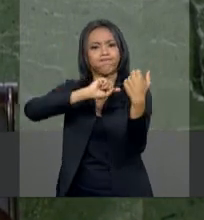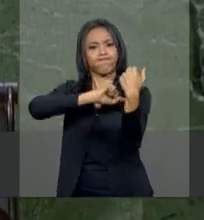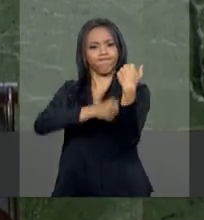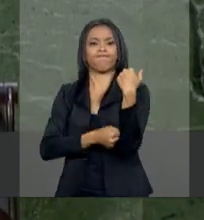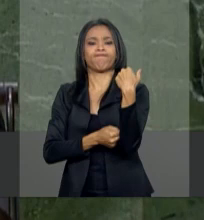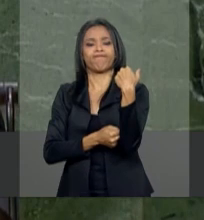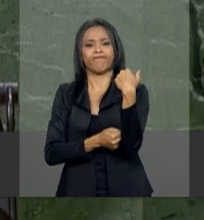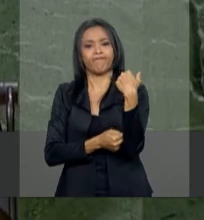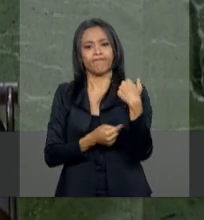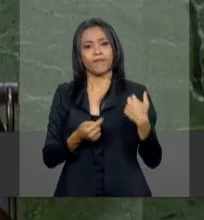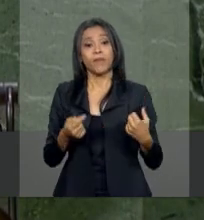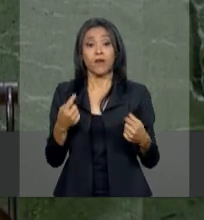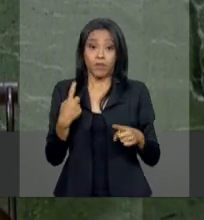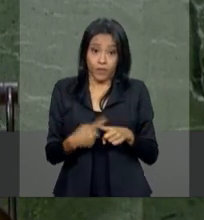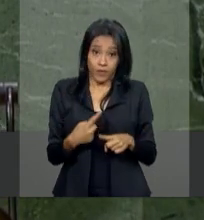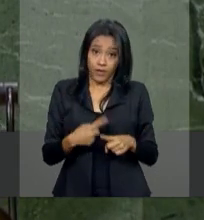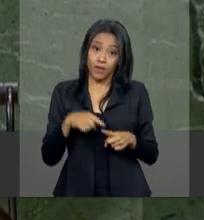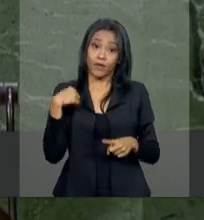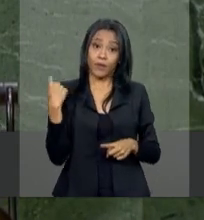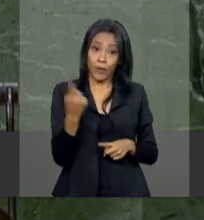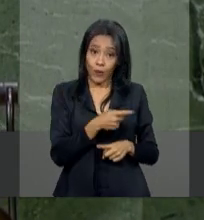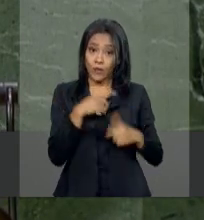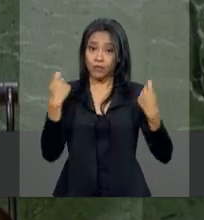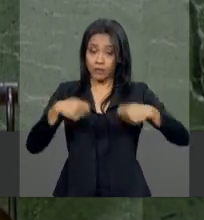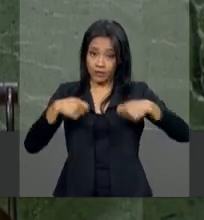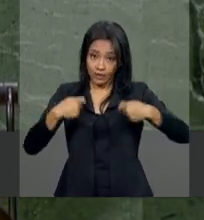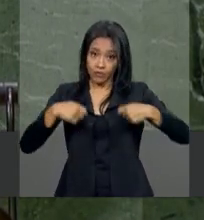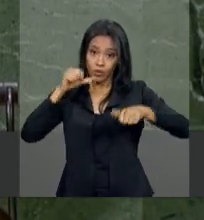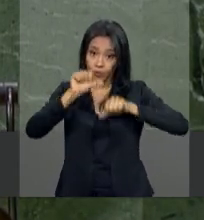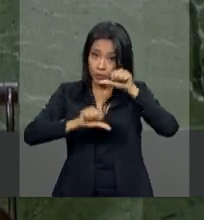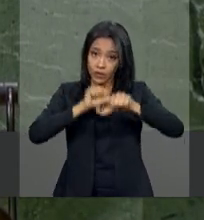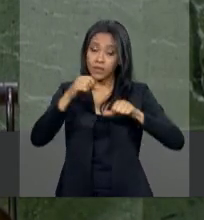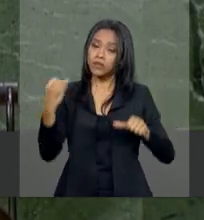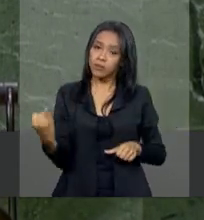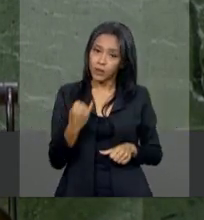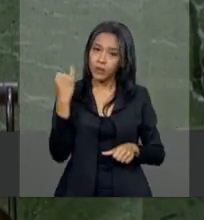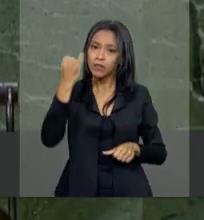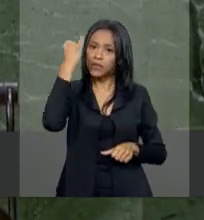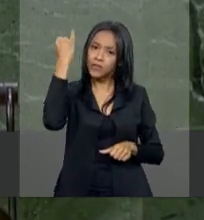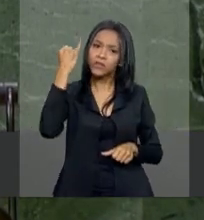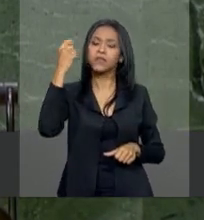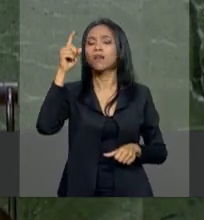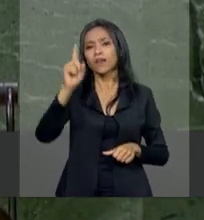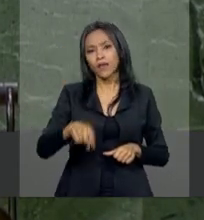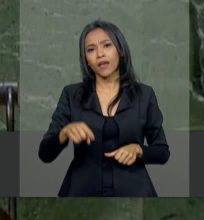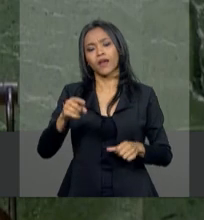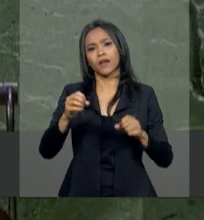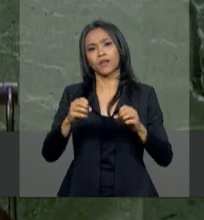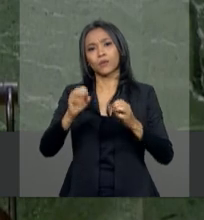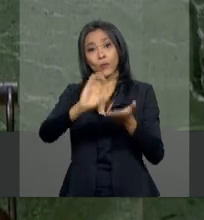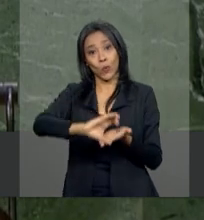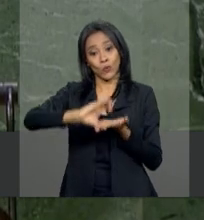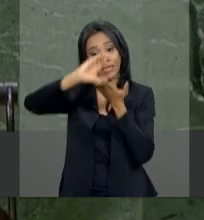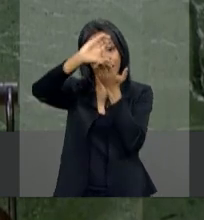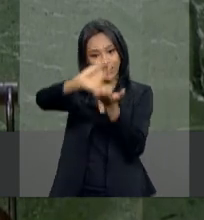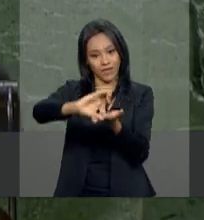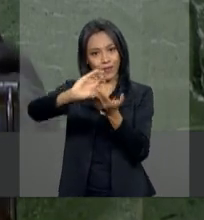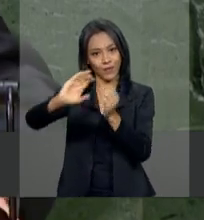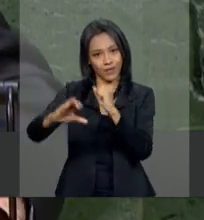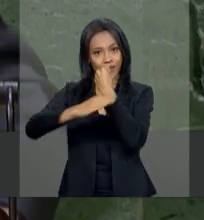aí porque precisamos de reformas importantes entre elas a do conselho de segurança e como